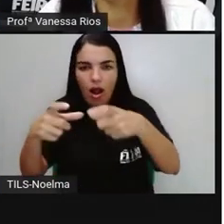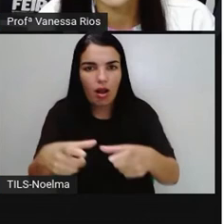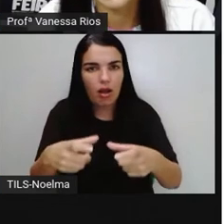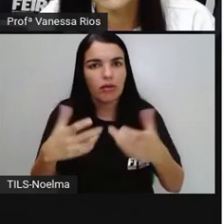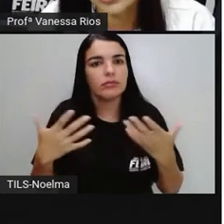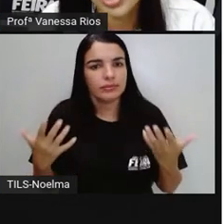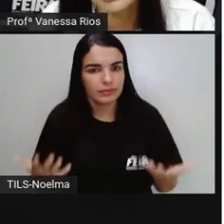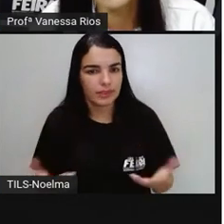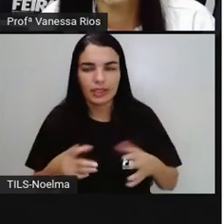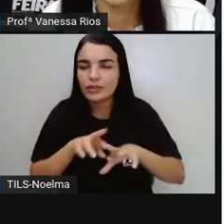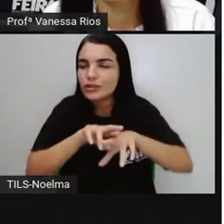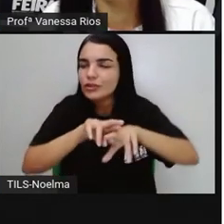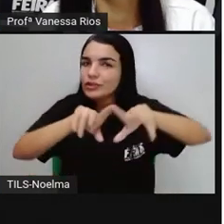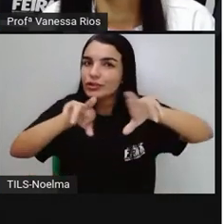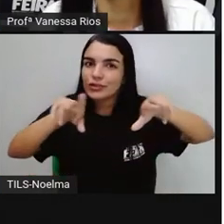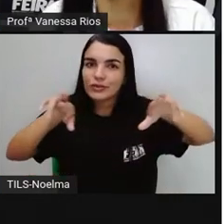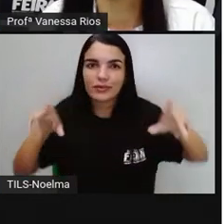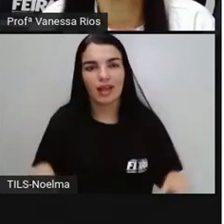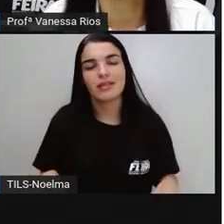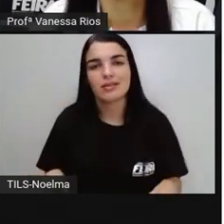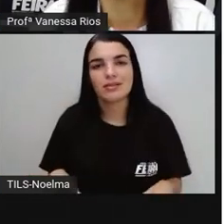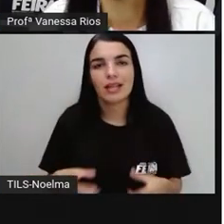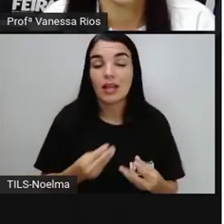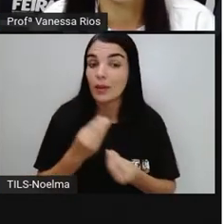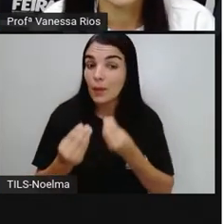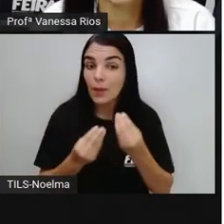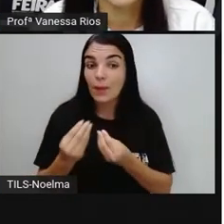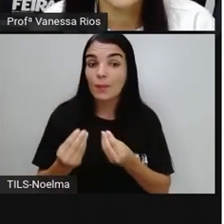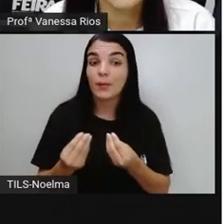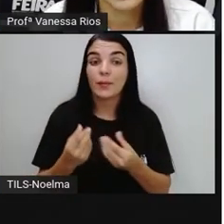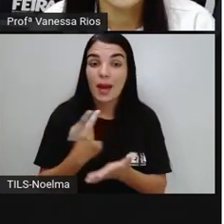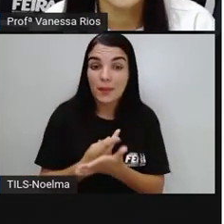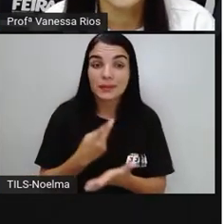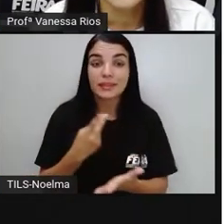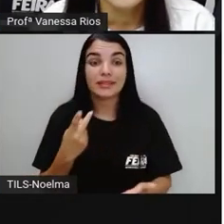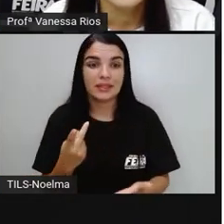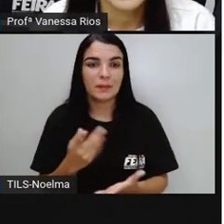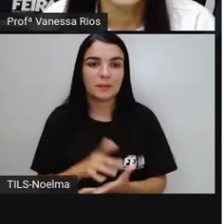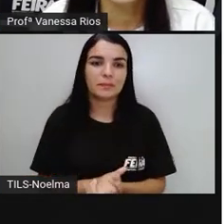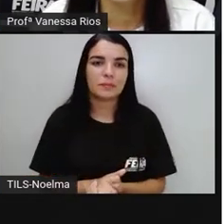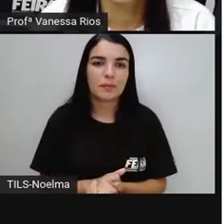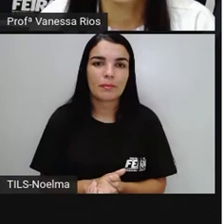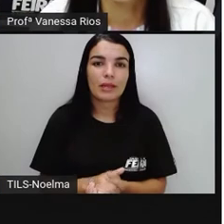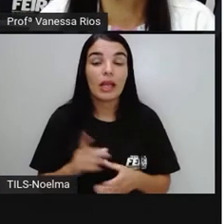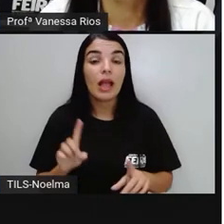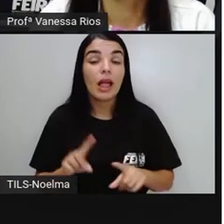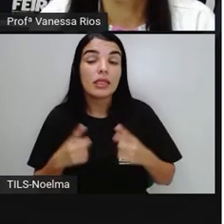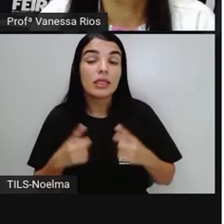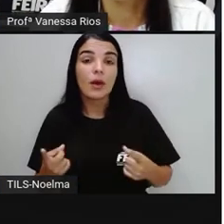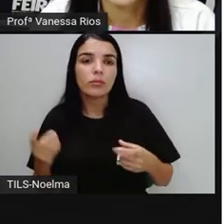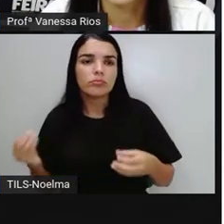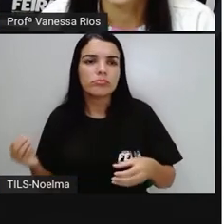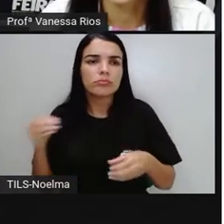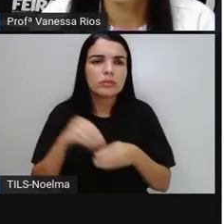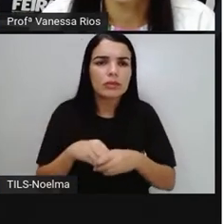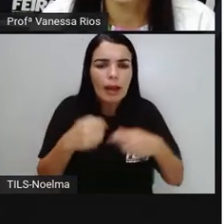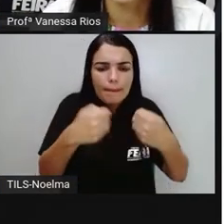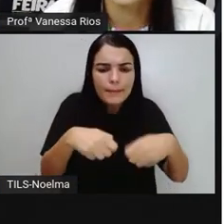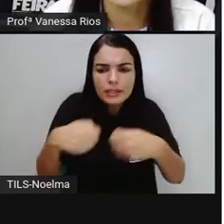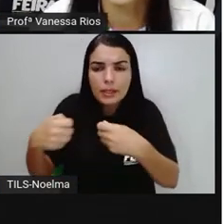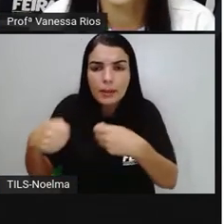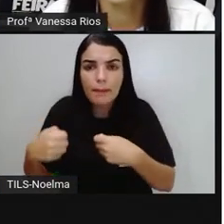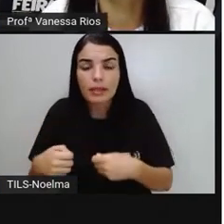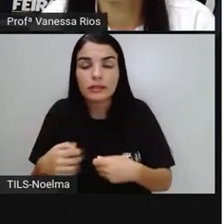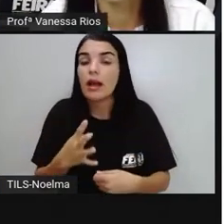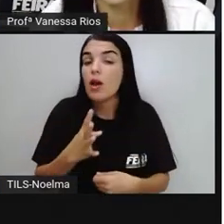e variados, né, espaços que nós temos aí ao nosso redor. E aí, dentro dessa necessidade em